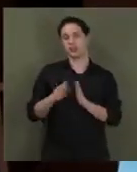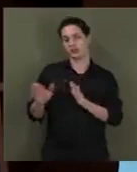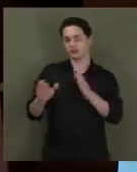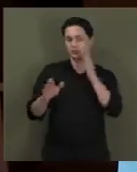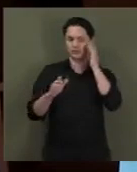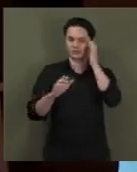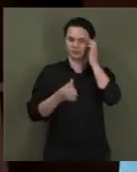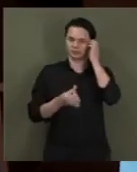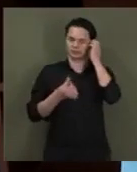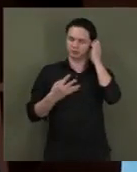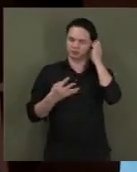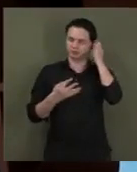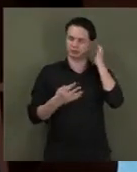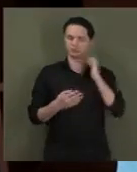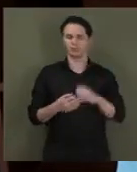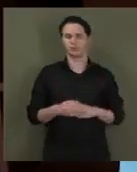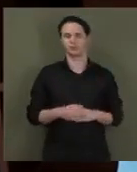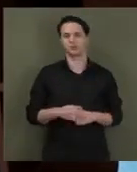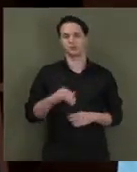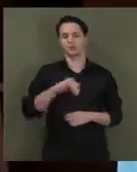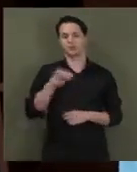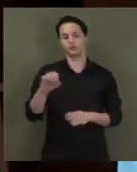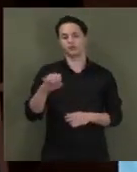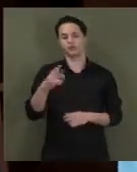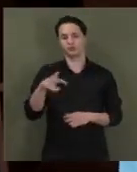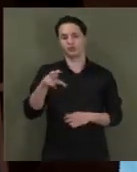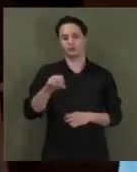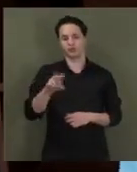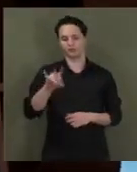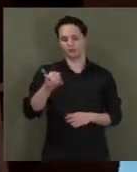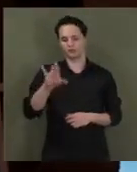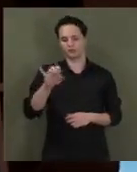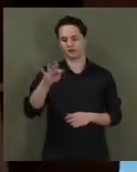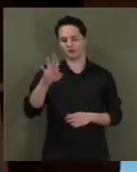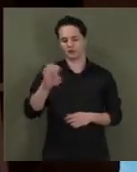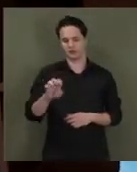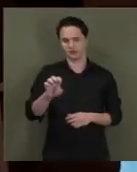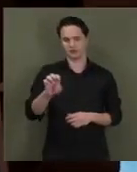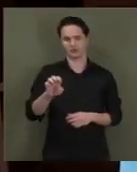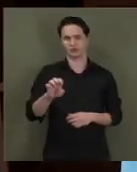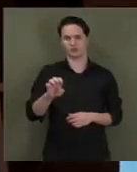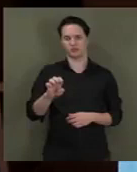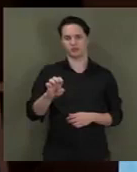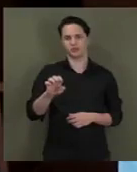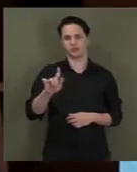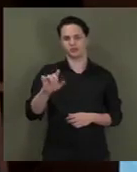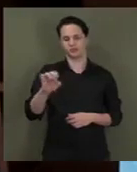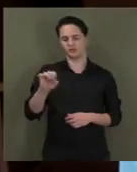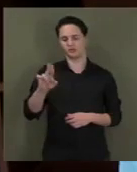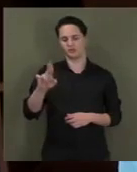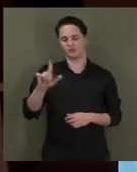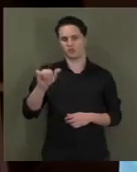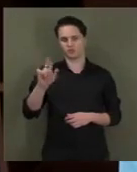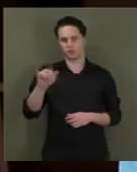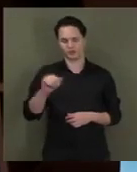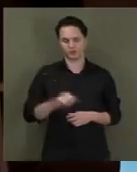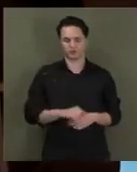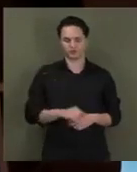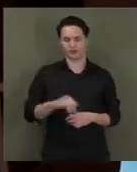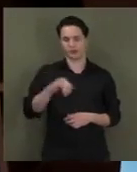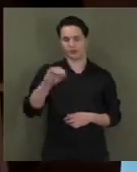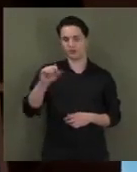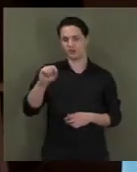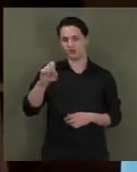João Vicente, filho de João Goulart, Cid Benjamin, José Dirceu, entre